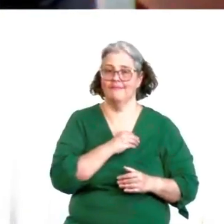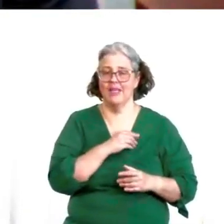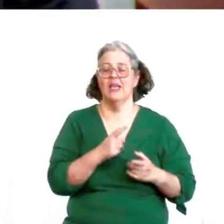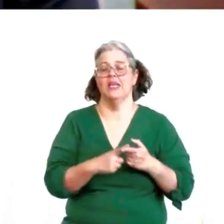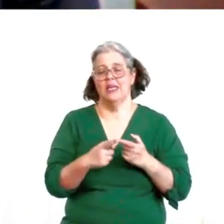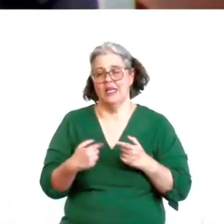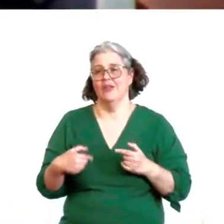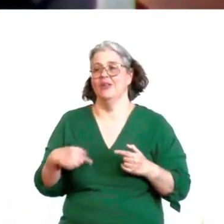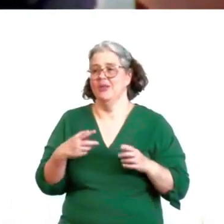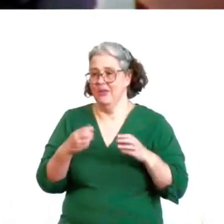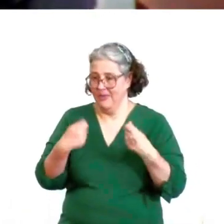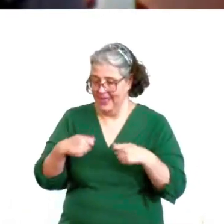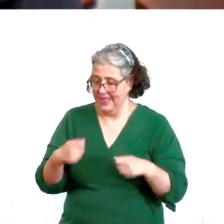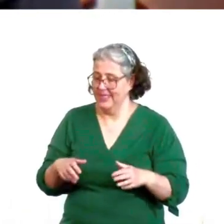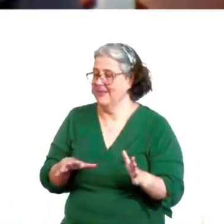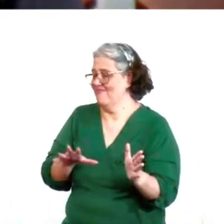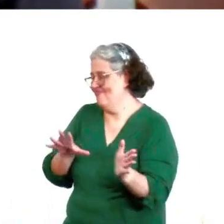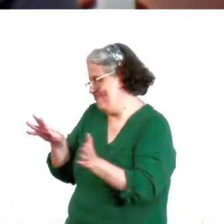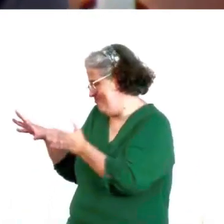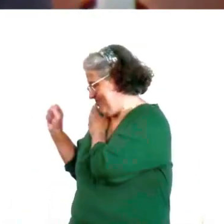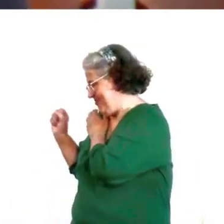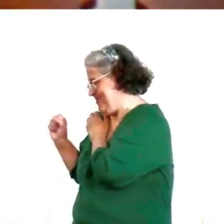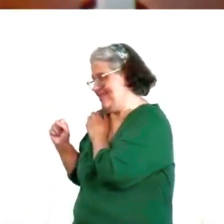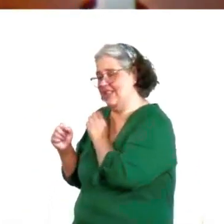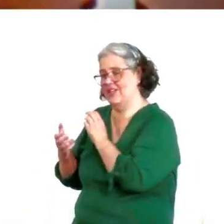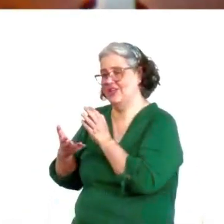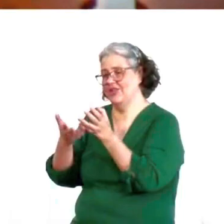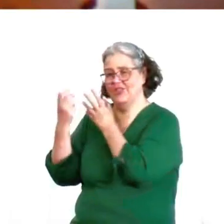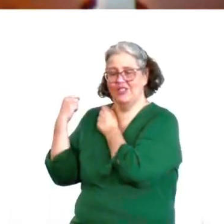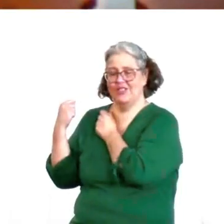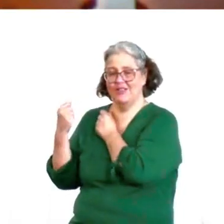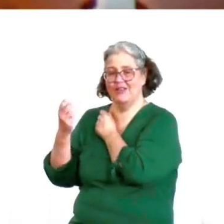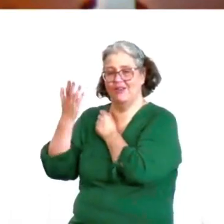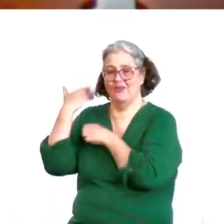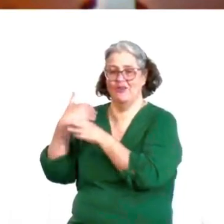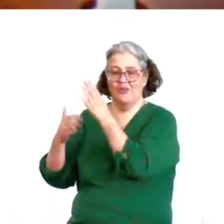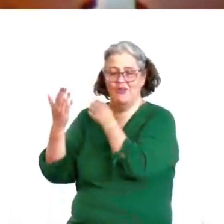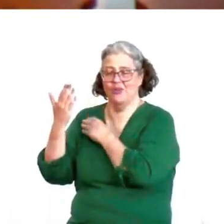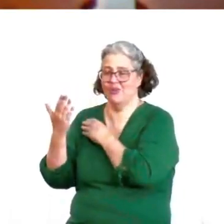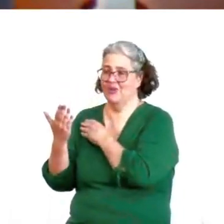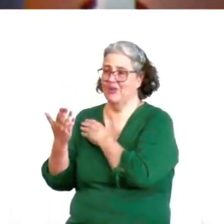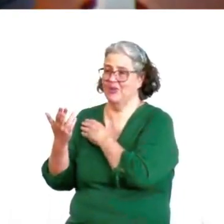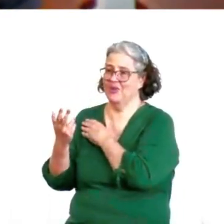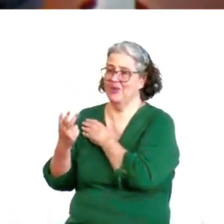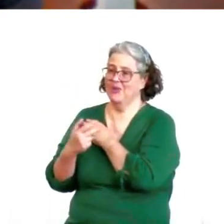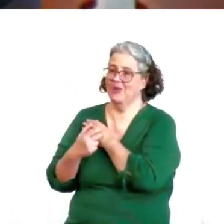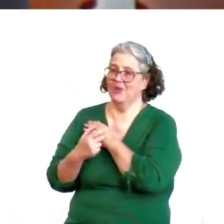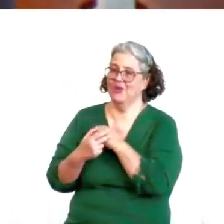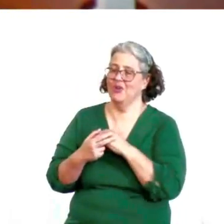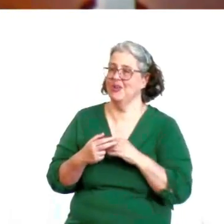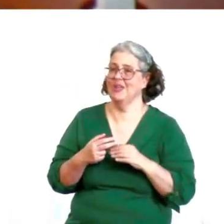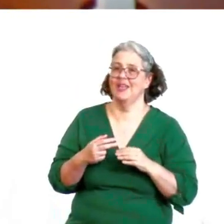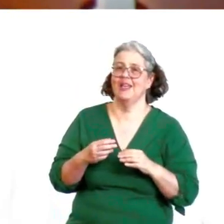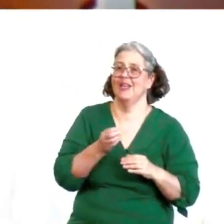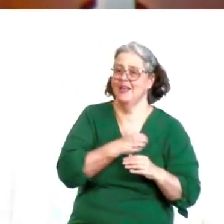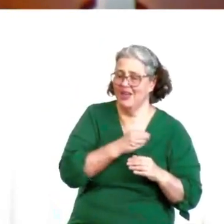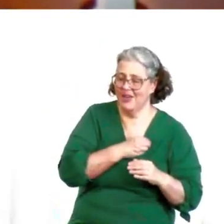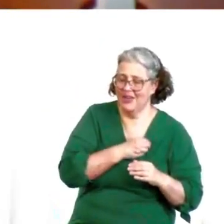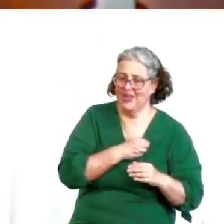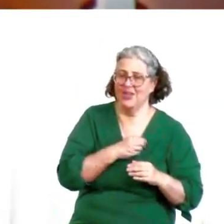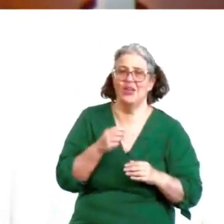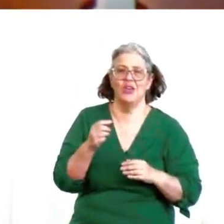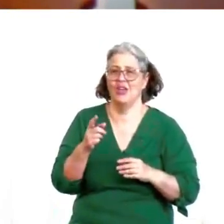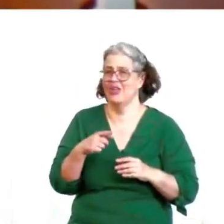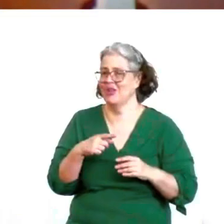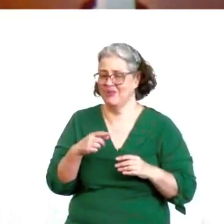para nós, no capítulo 12, que nós temos que deixar o sobrepeso e a culpa e o pecado que tenazmente nos assedia, para correr